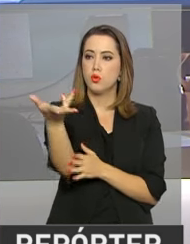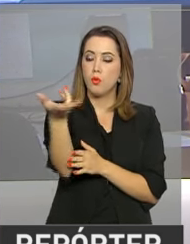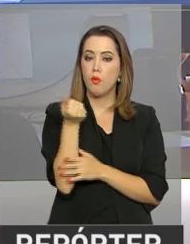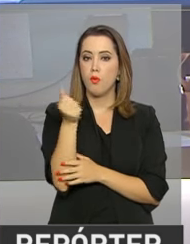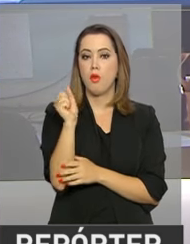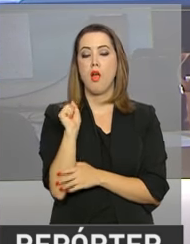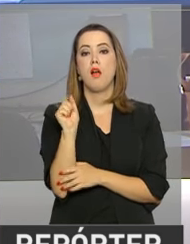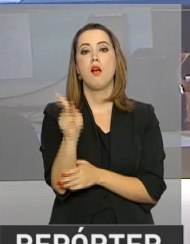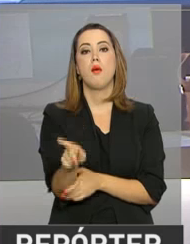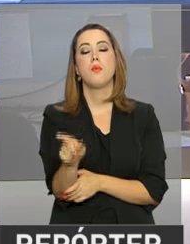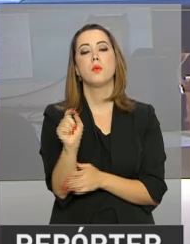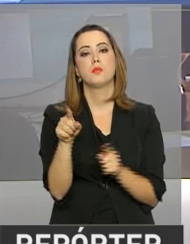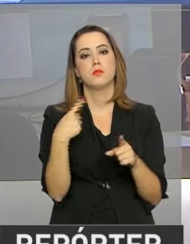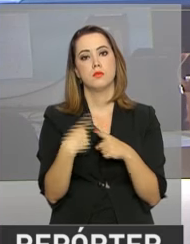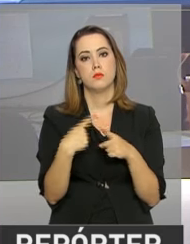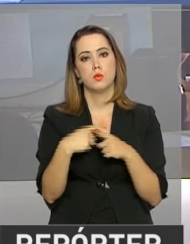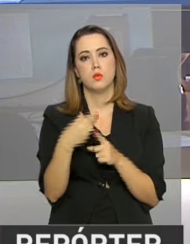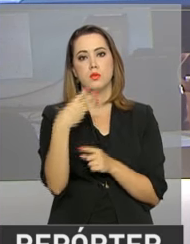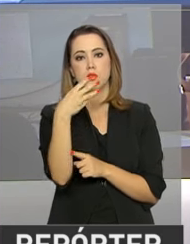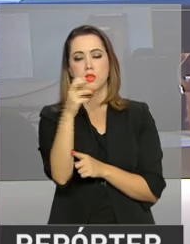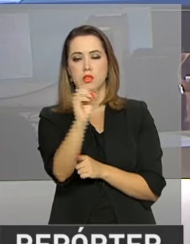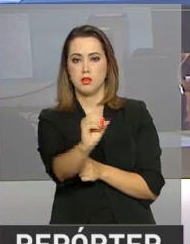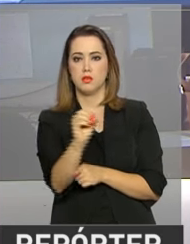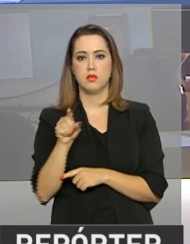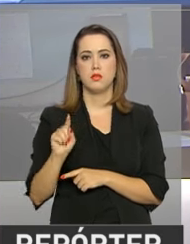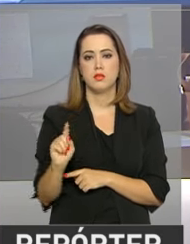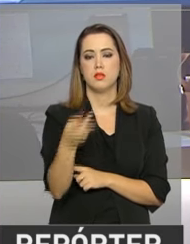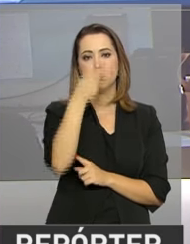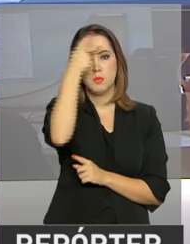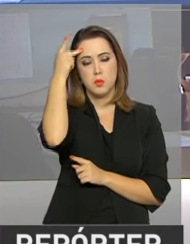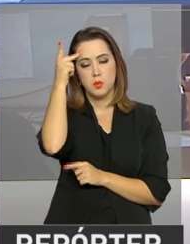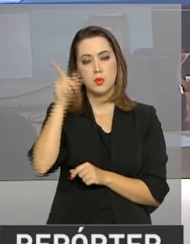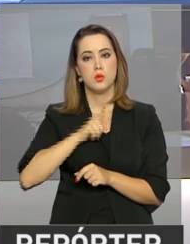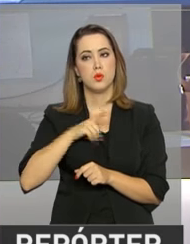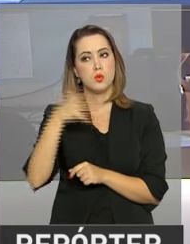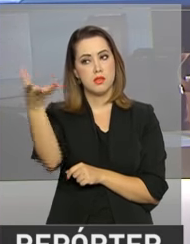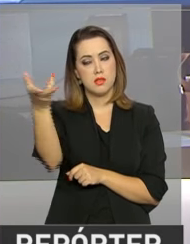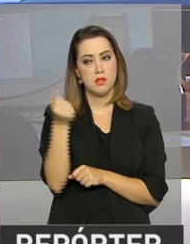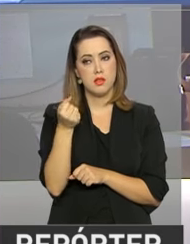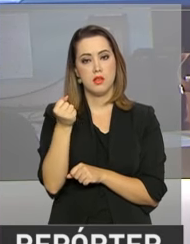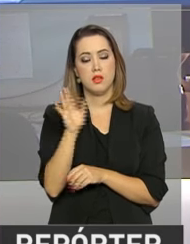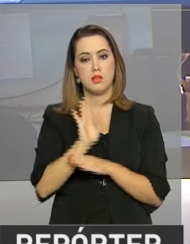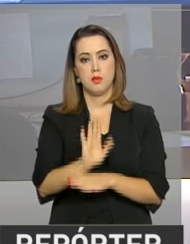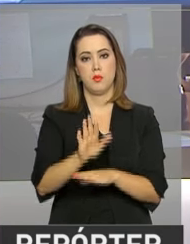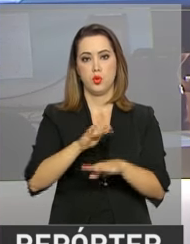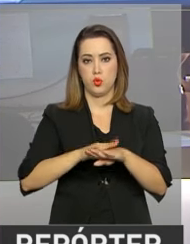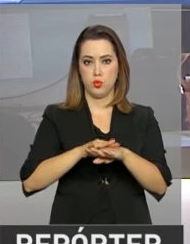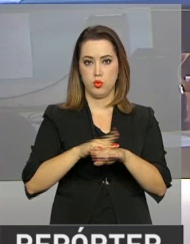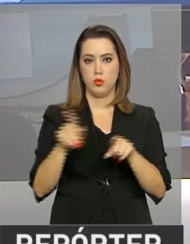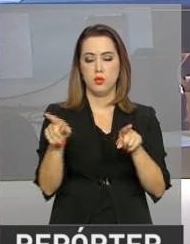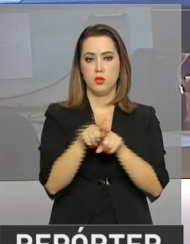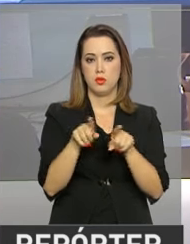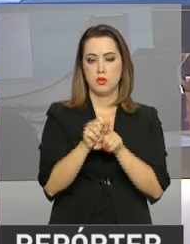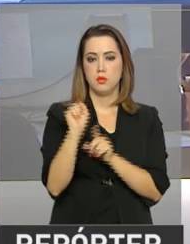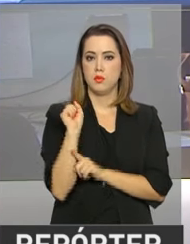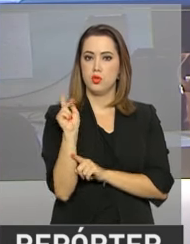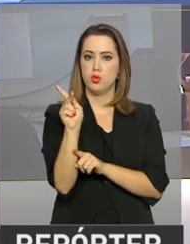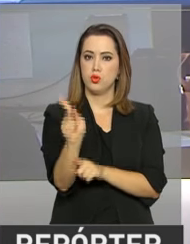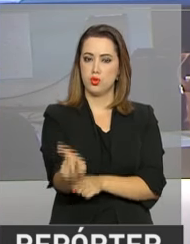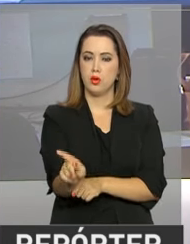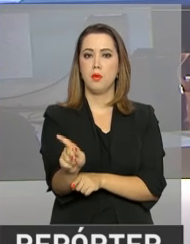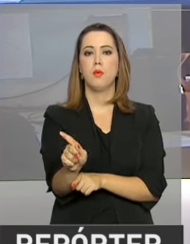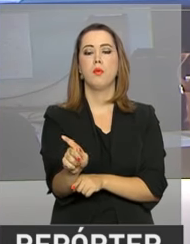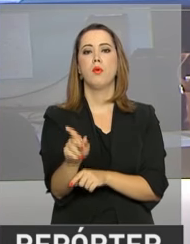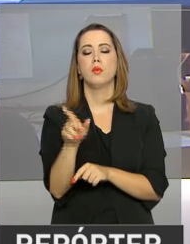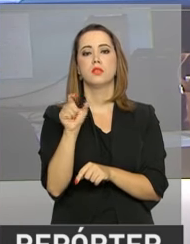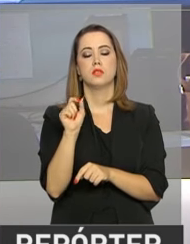530.000 pessoas com auxílio doença e 1. 100.000 aposentados por invalidez com menos de 60